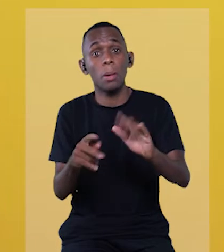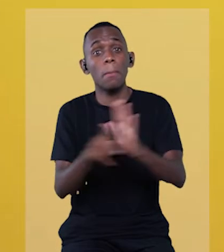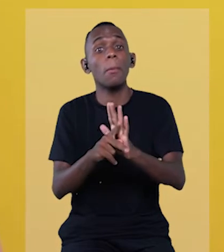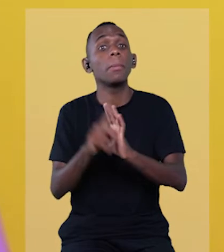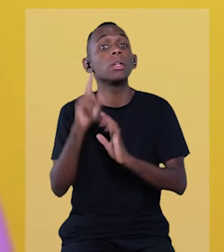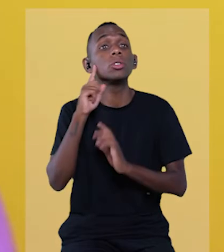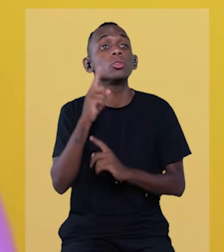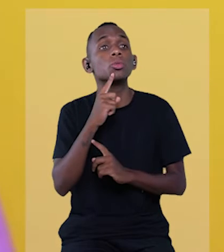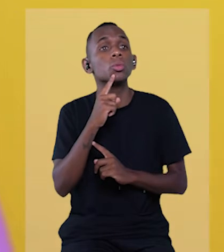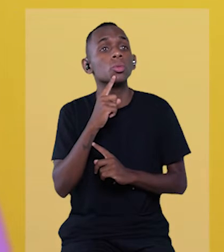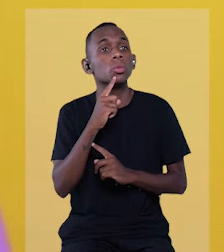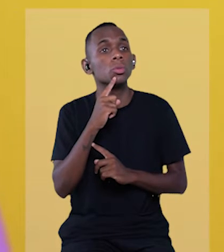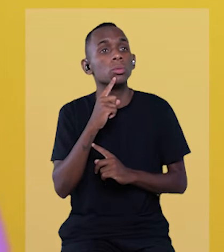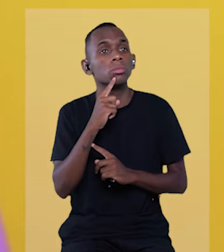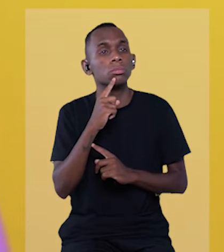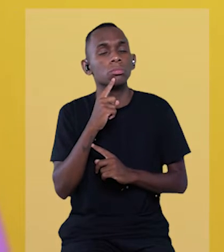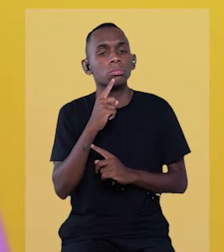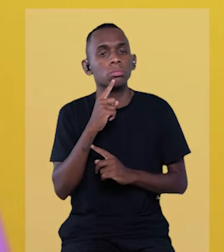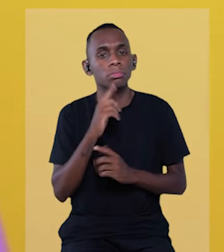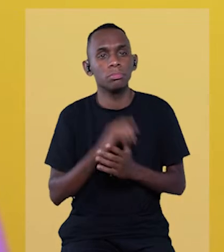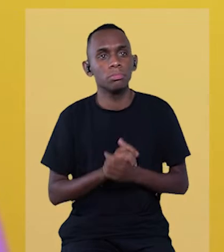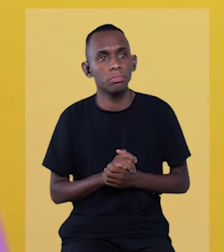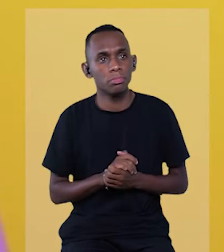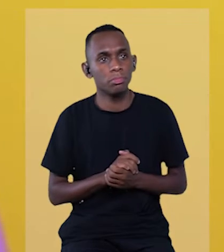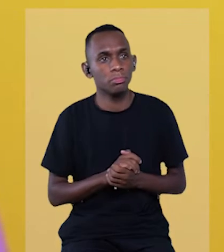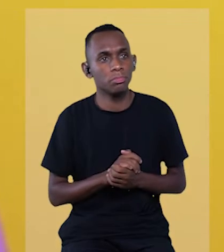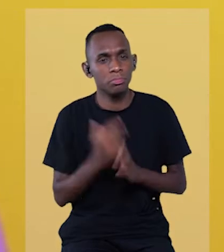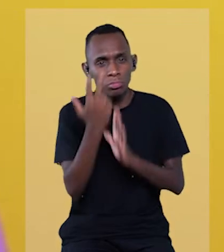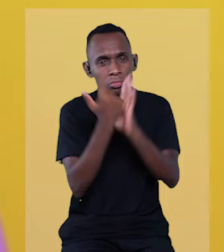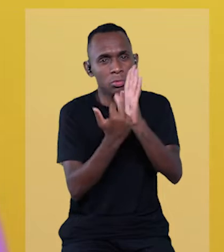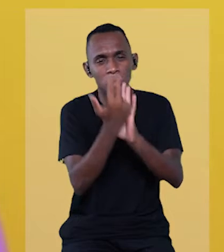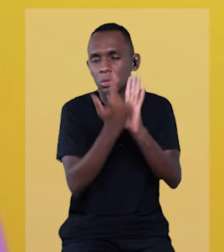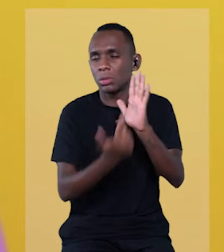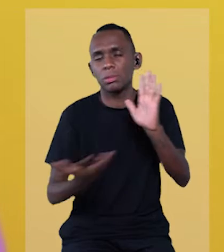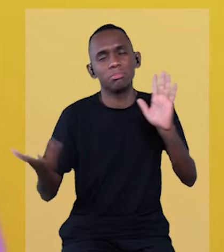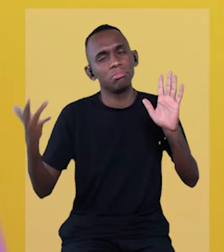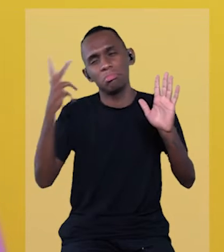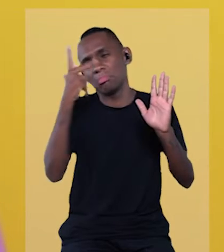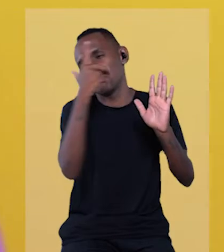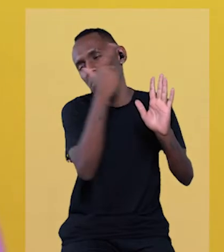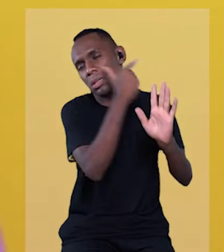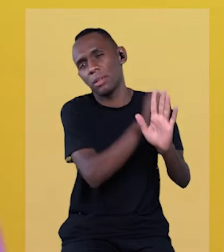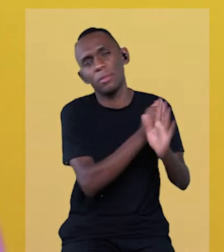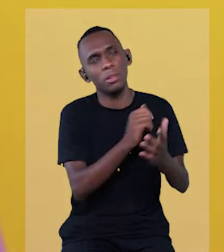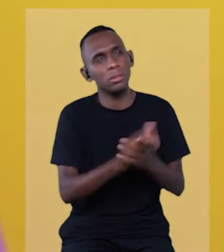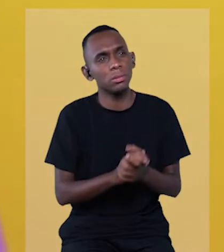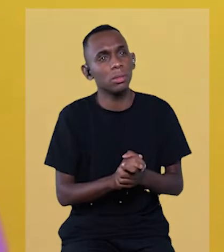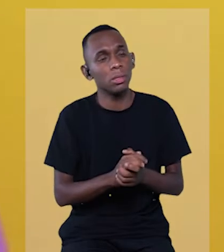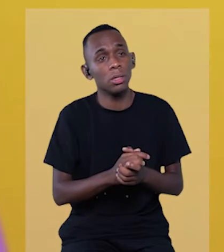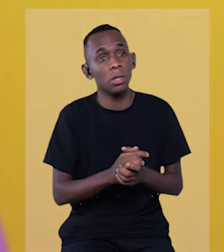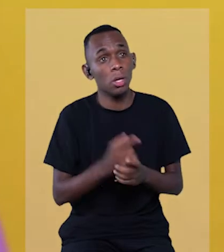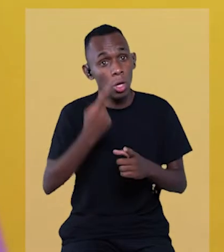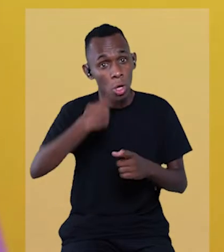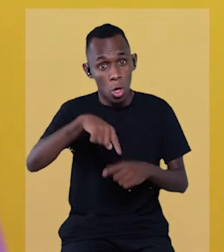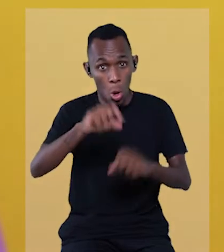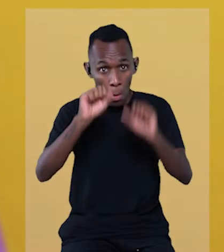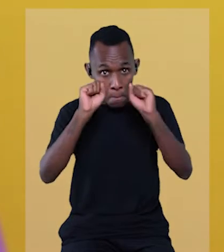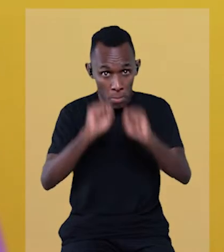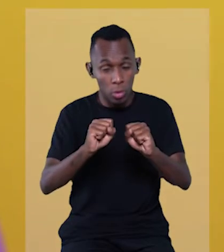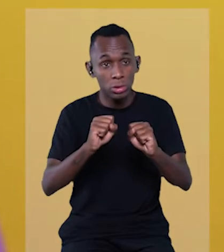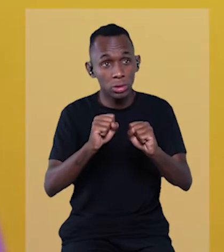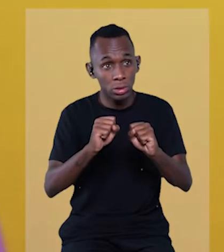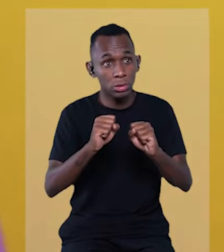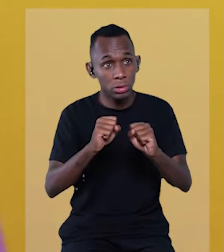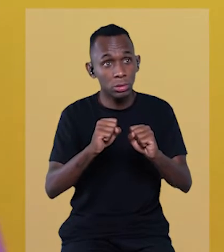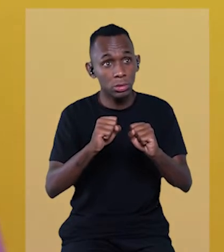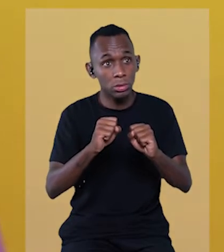Foi... que vem, assim, A ilustração é linda. essa ilustração eu achei tão bonita também. Eu acho E que a tem gente pode muito... até entrar